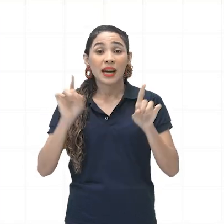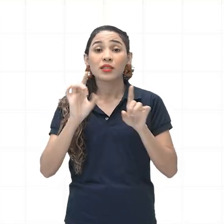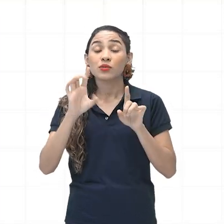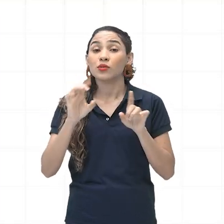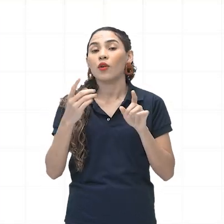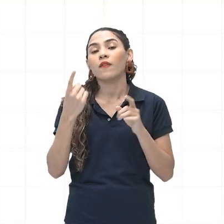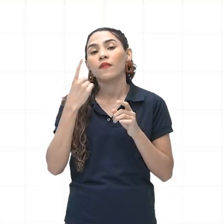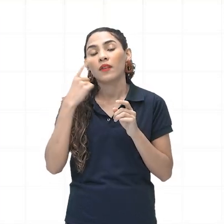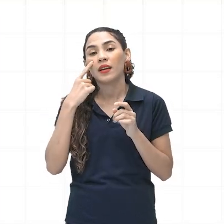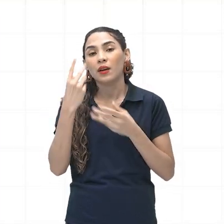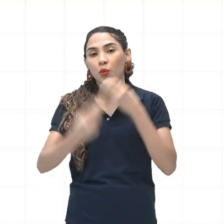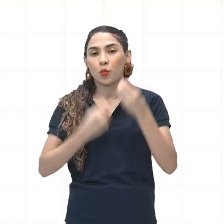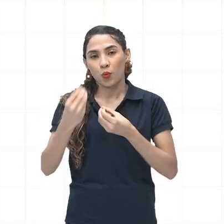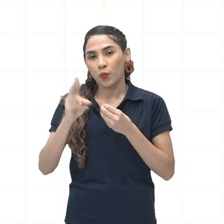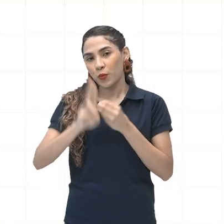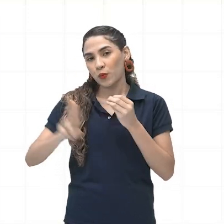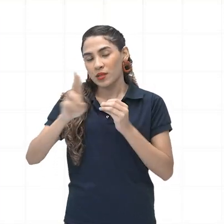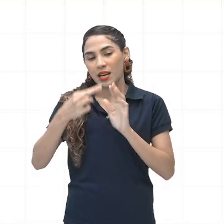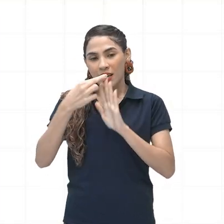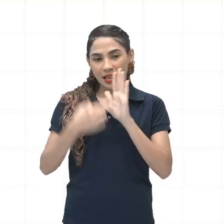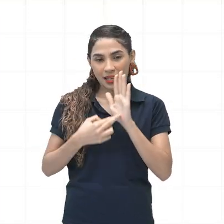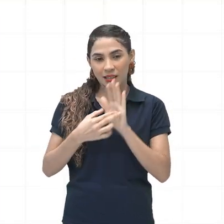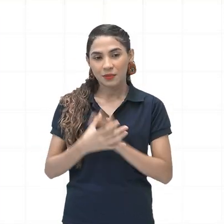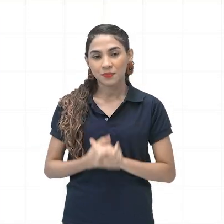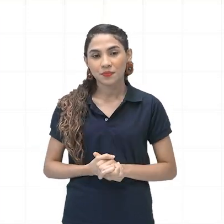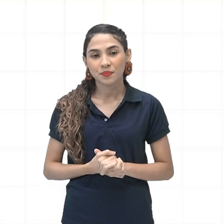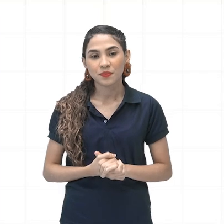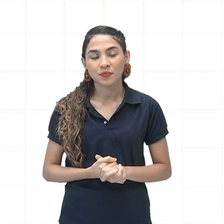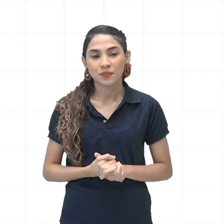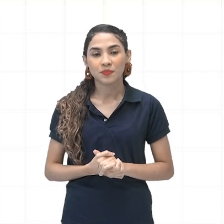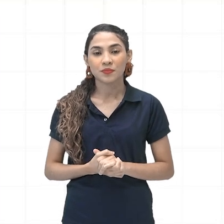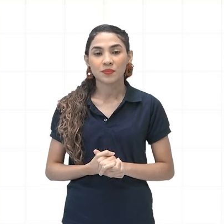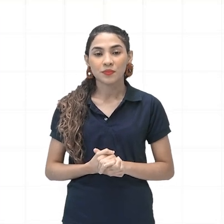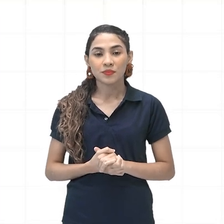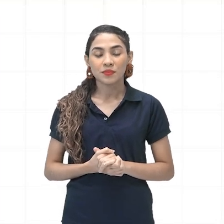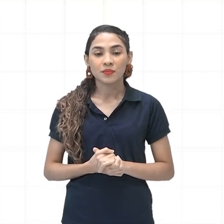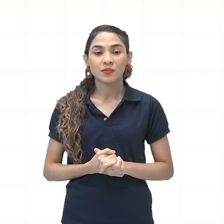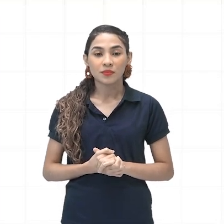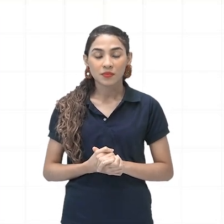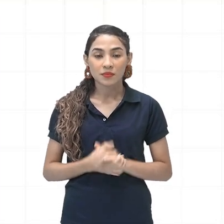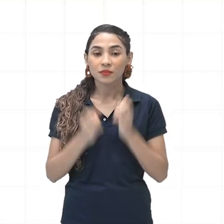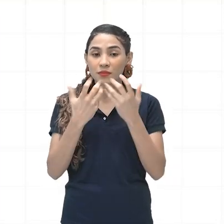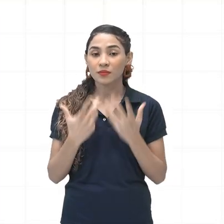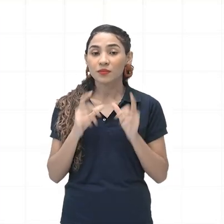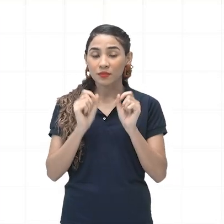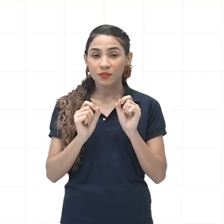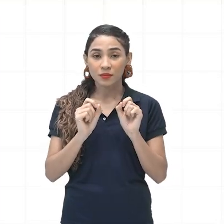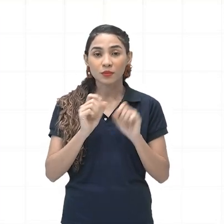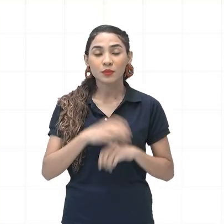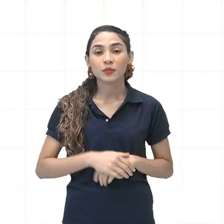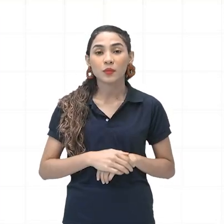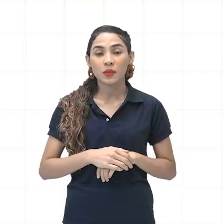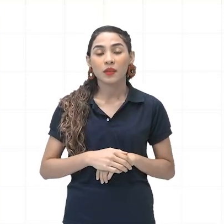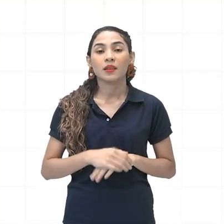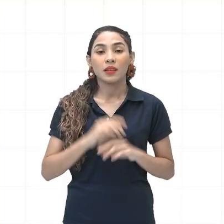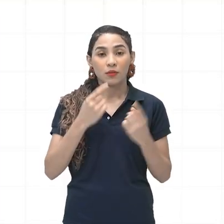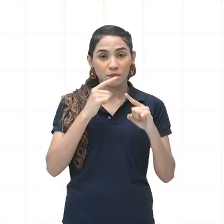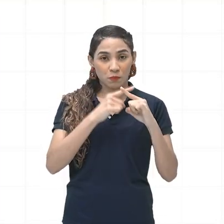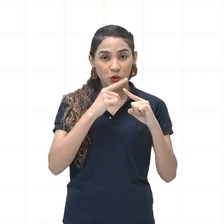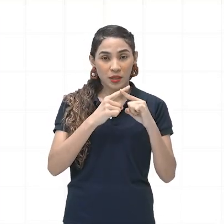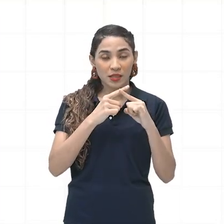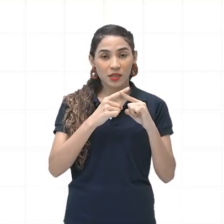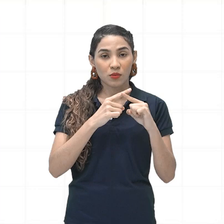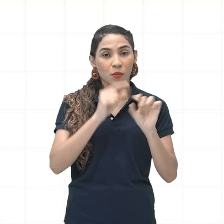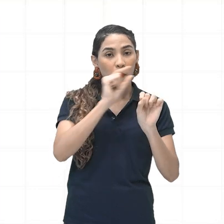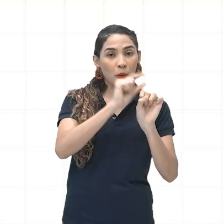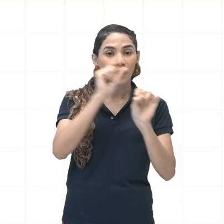vendo só como aplicar a propriedade. Essa primeira propriedade que fala de produto de potências. Na letra B,